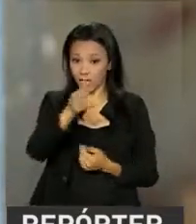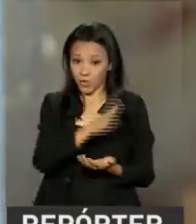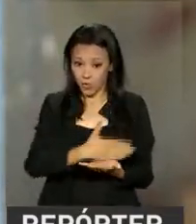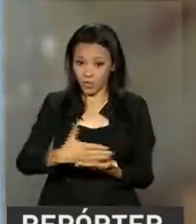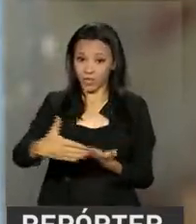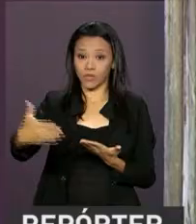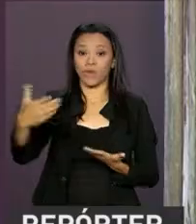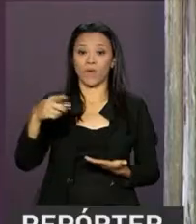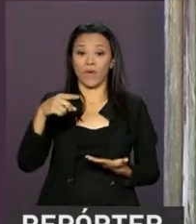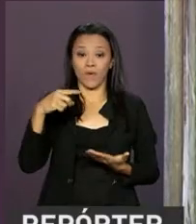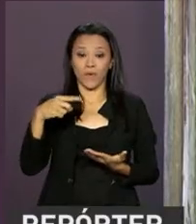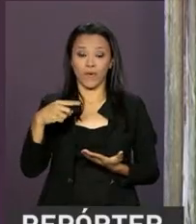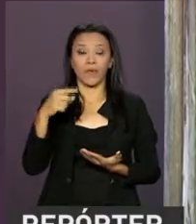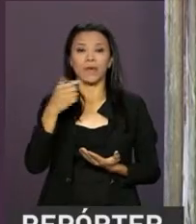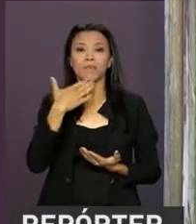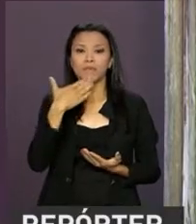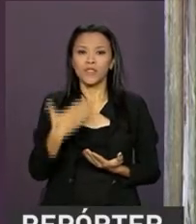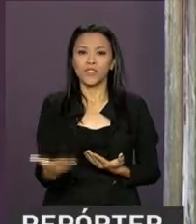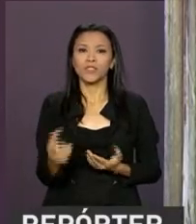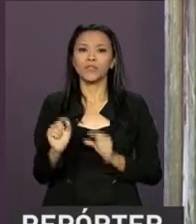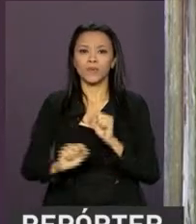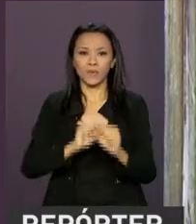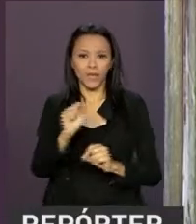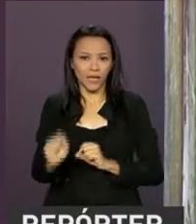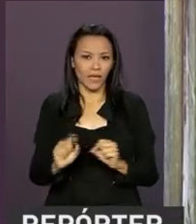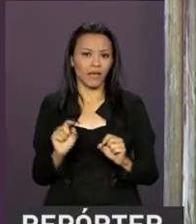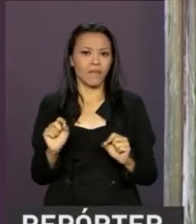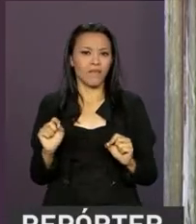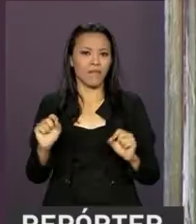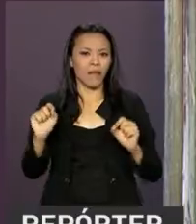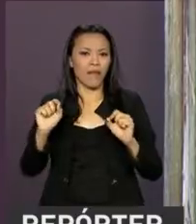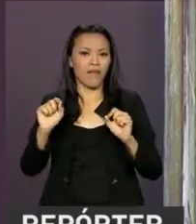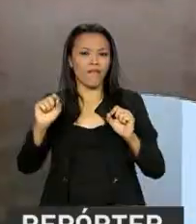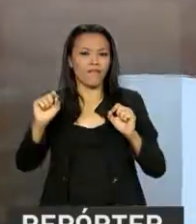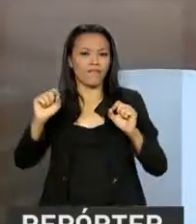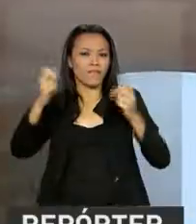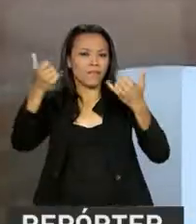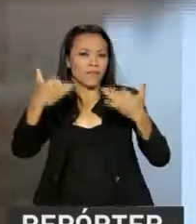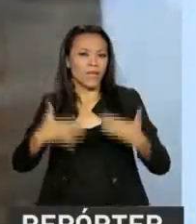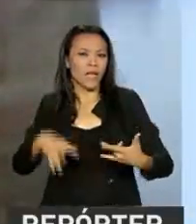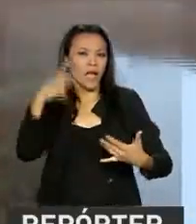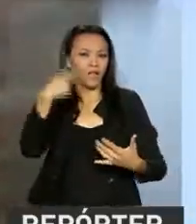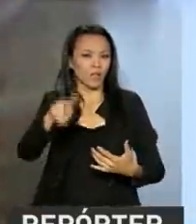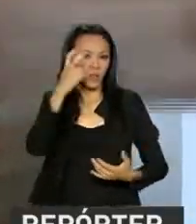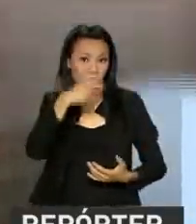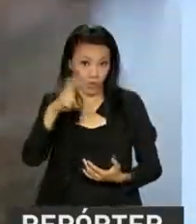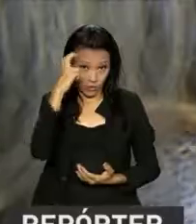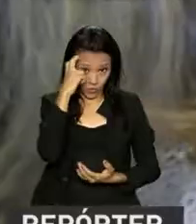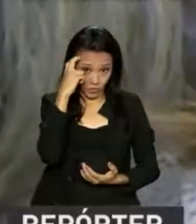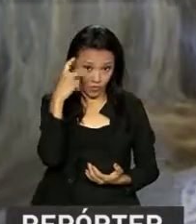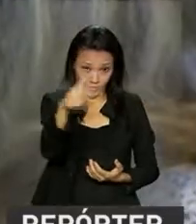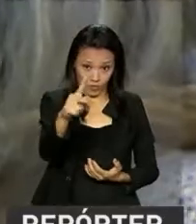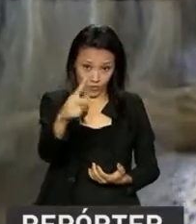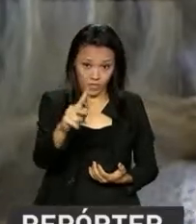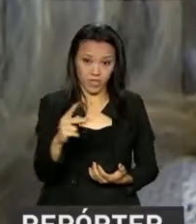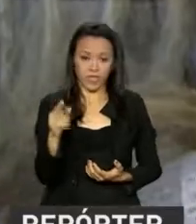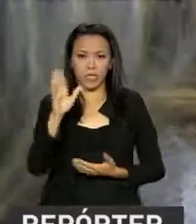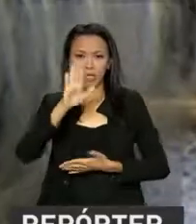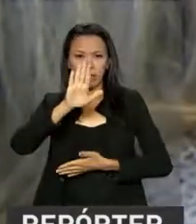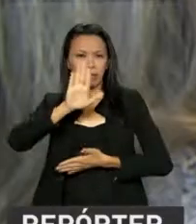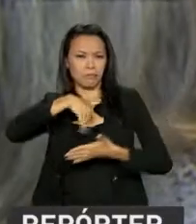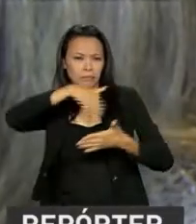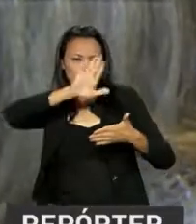nossa entrevista pedindo licença natureza para falar sobre a sua cultura ártico sylar pinturas corporais